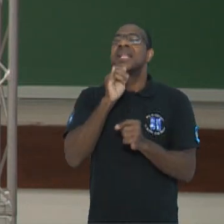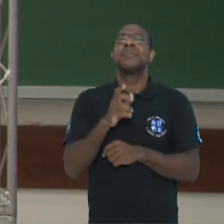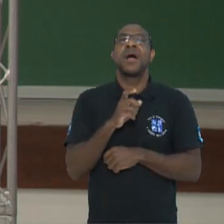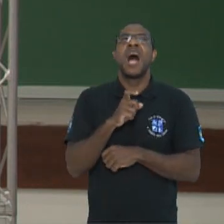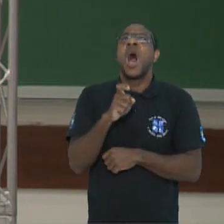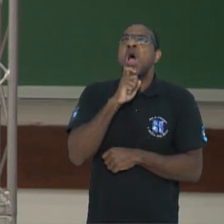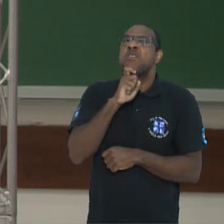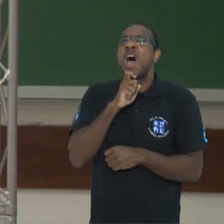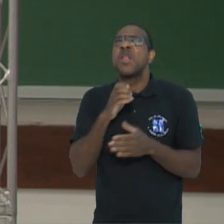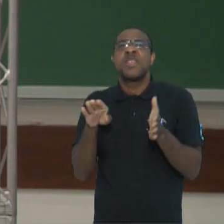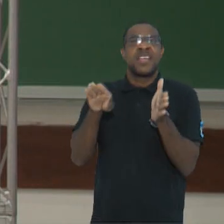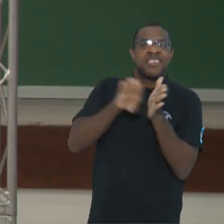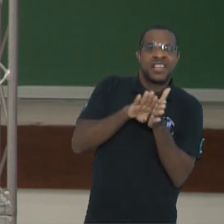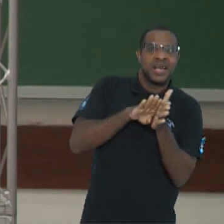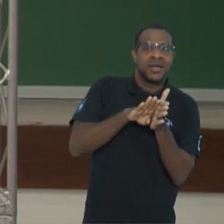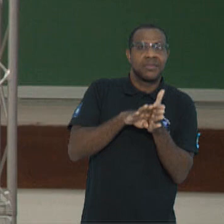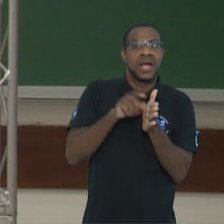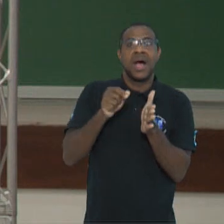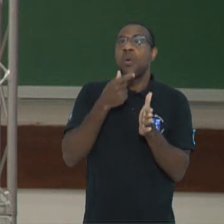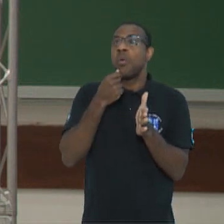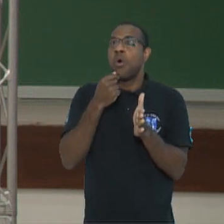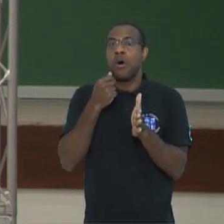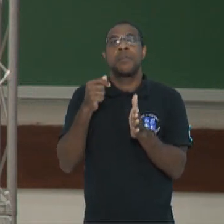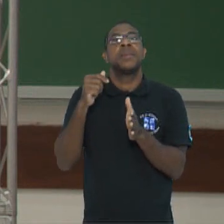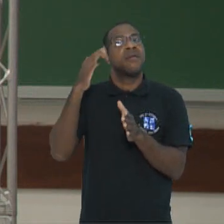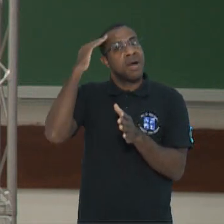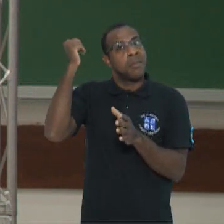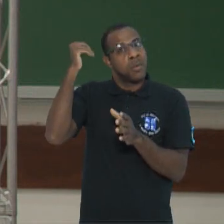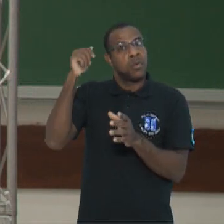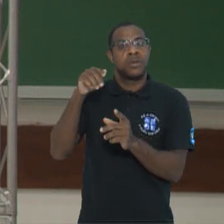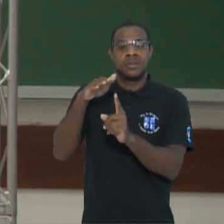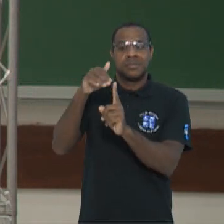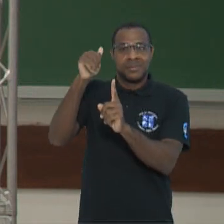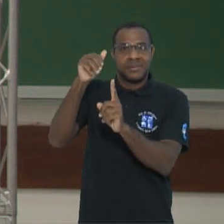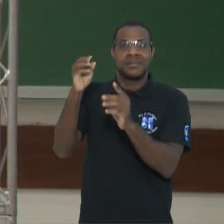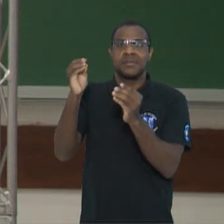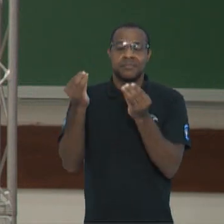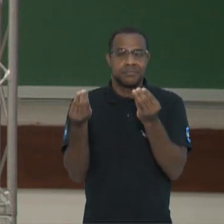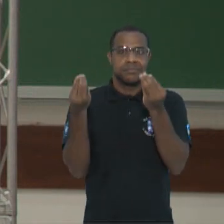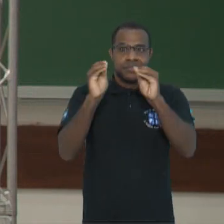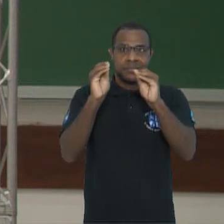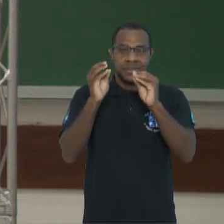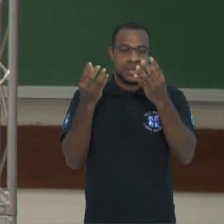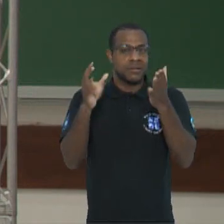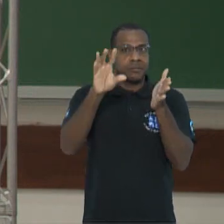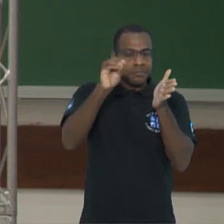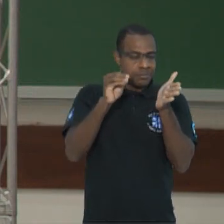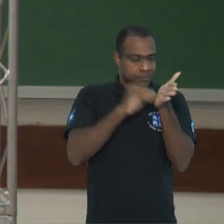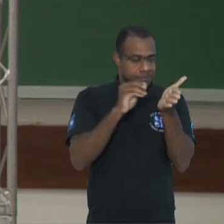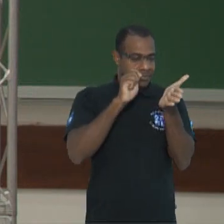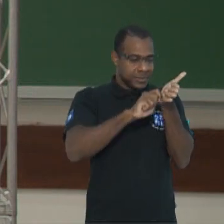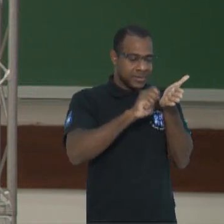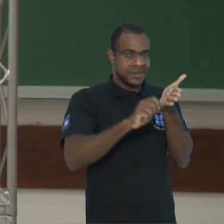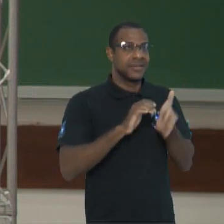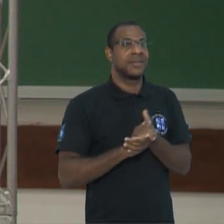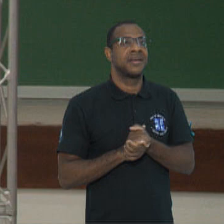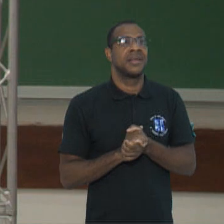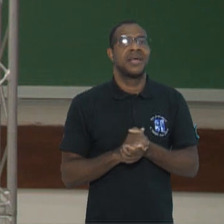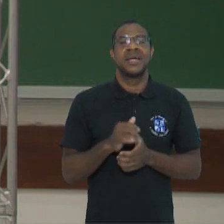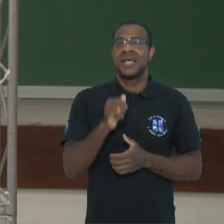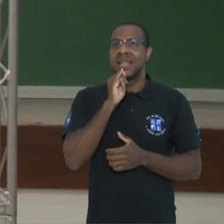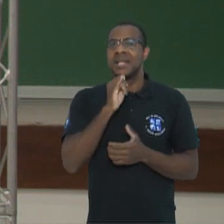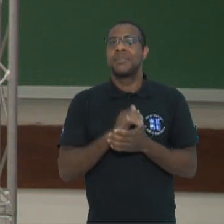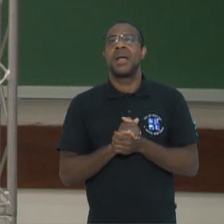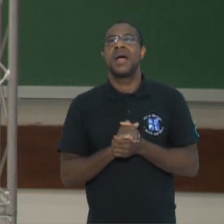fala célebre do livro. O Luke, I'm your father. Né? Luke, eu sou seu pai, que